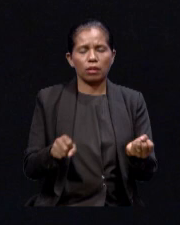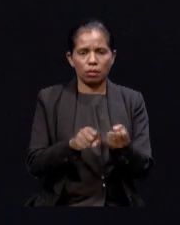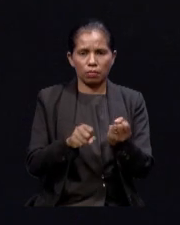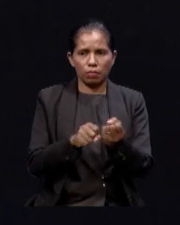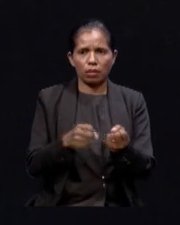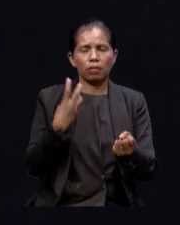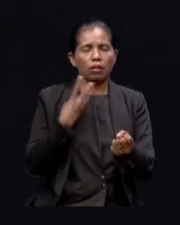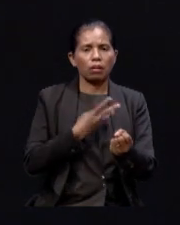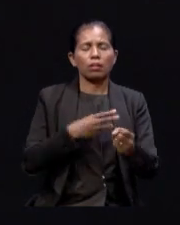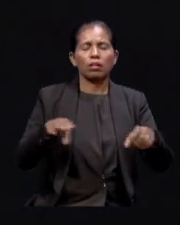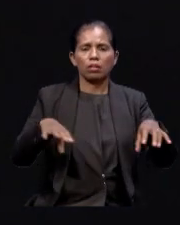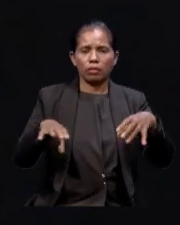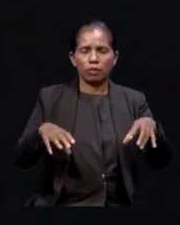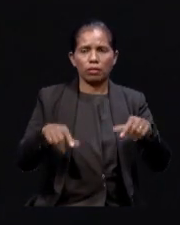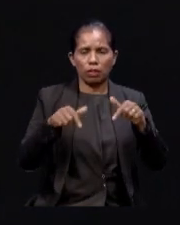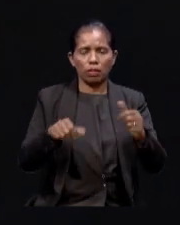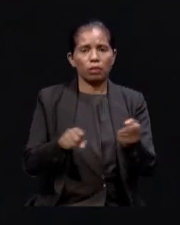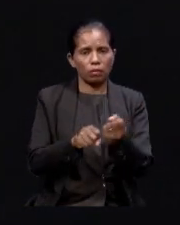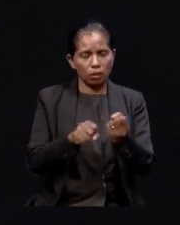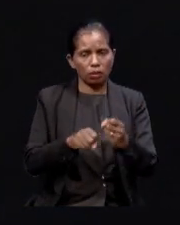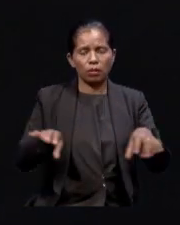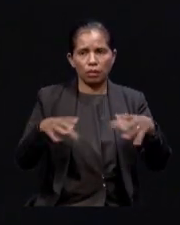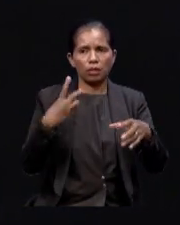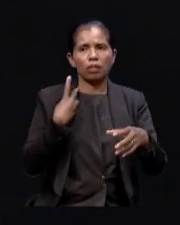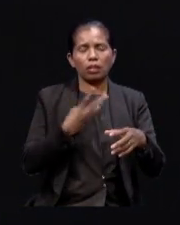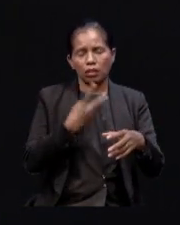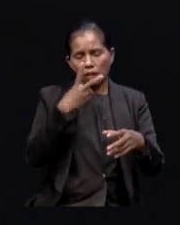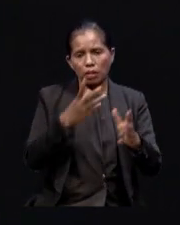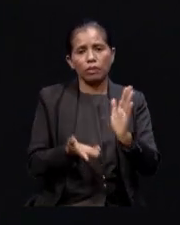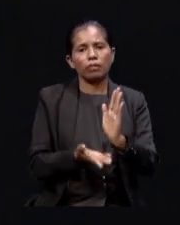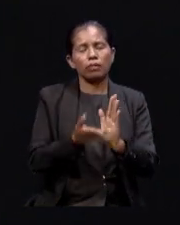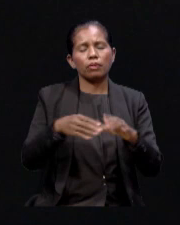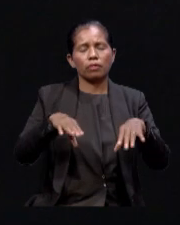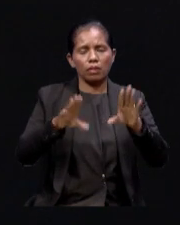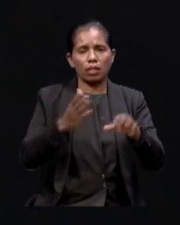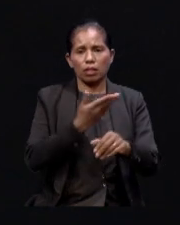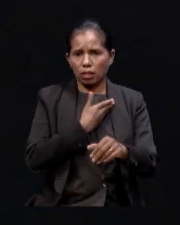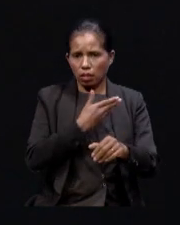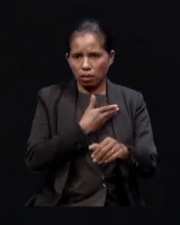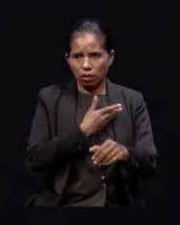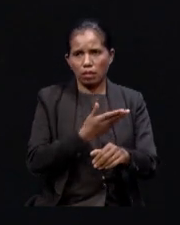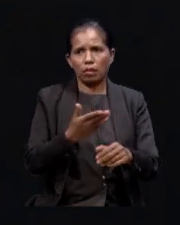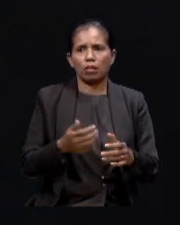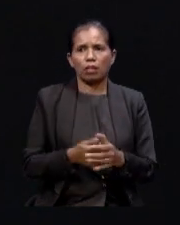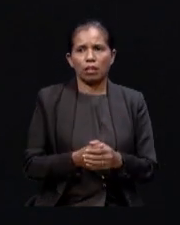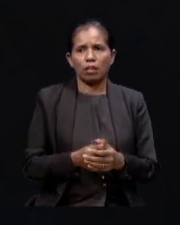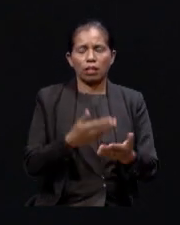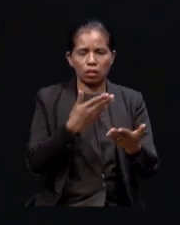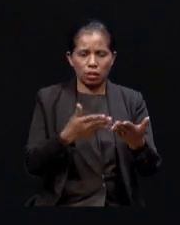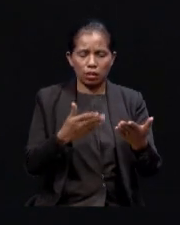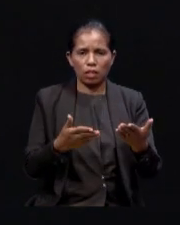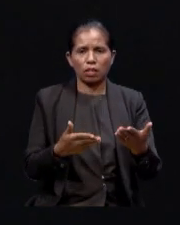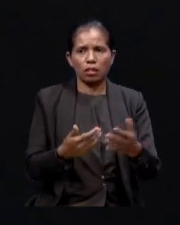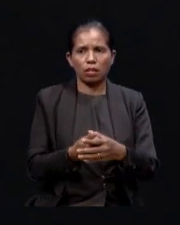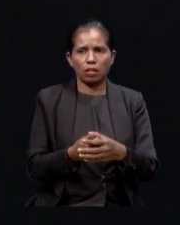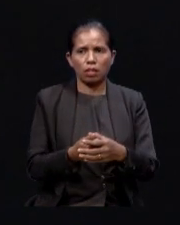para serviço né contribui serviço né begitu quando nia sa desconfia kata né desconfia kata sa né